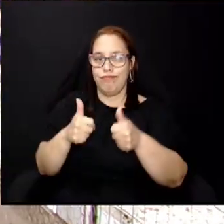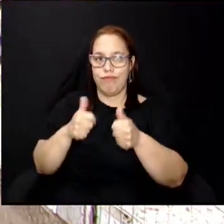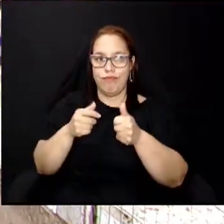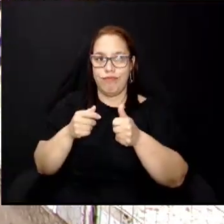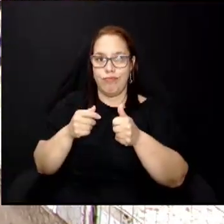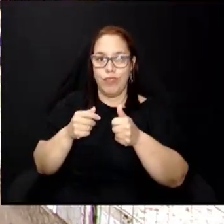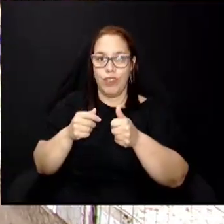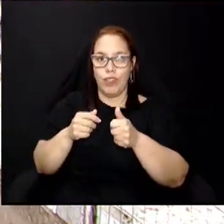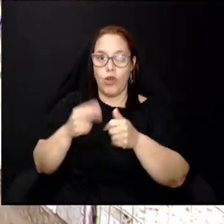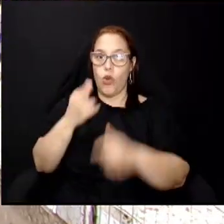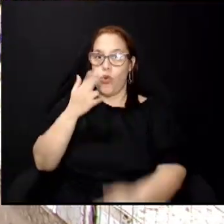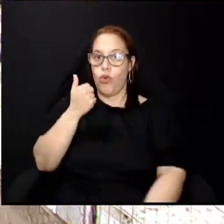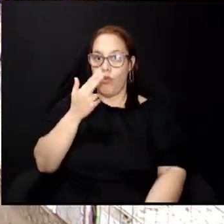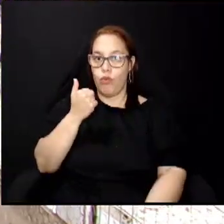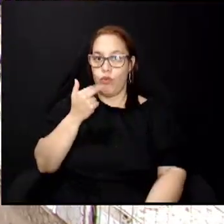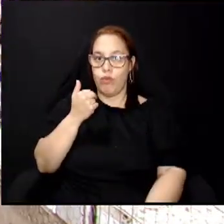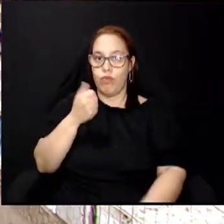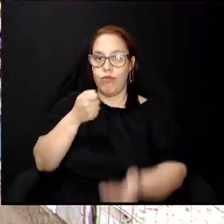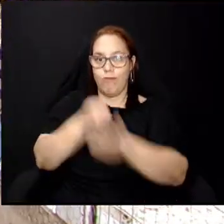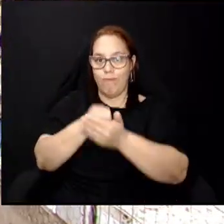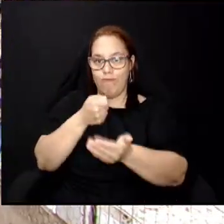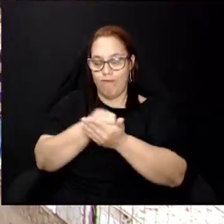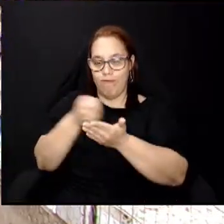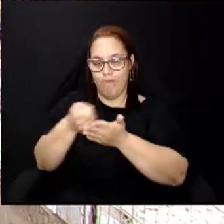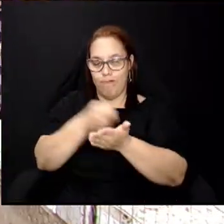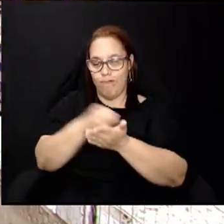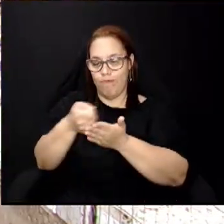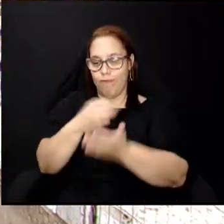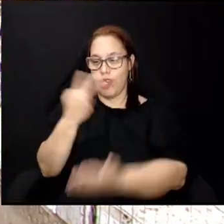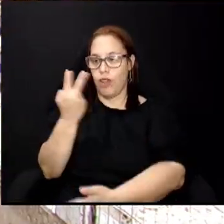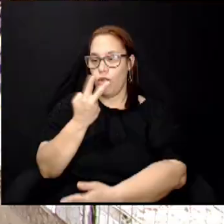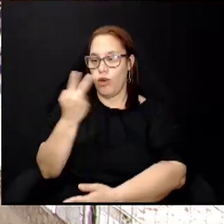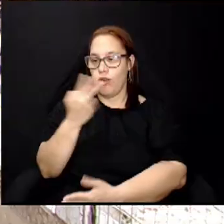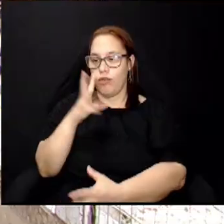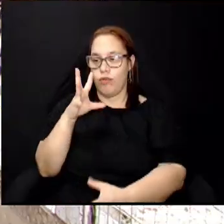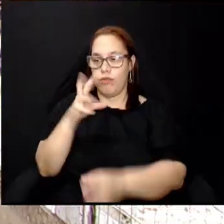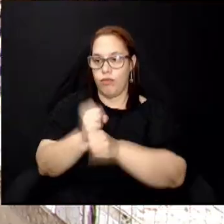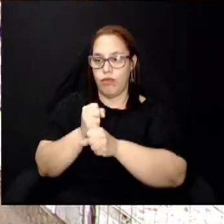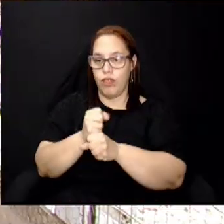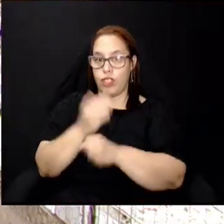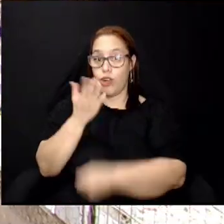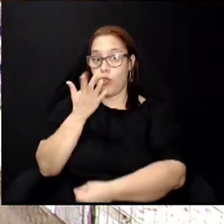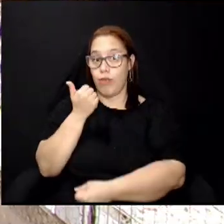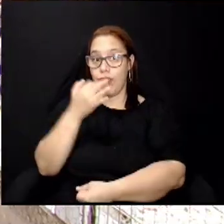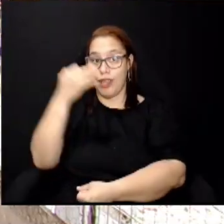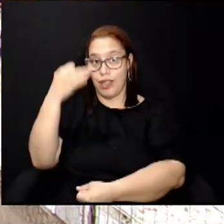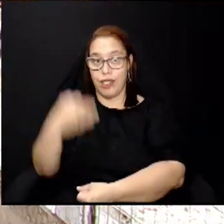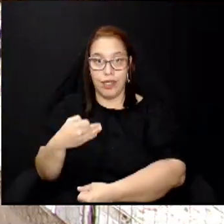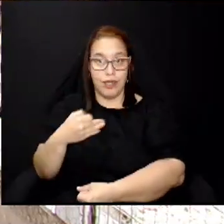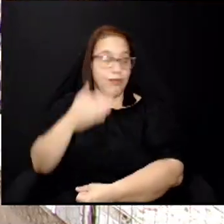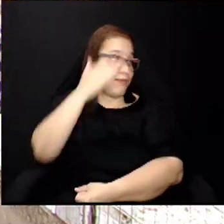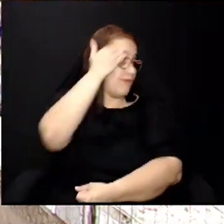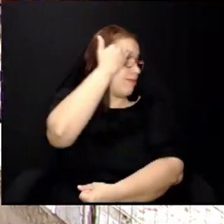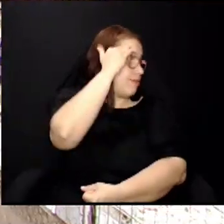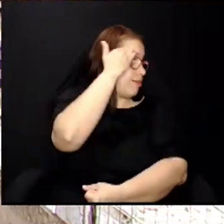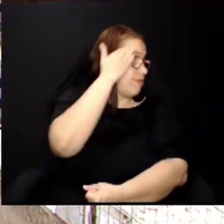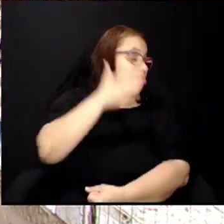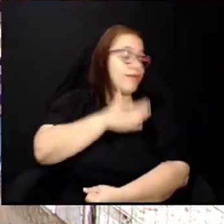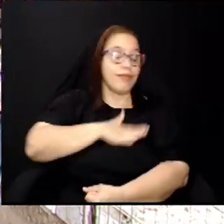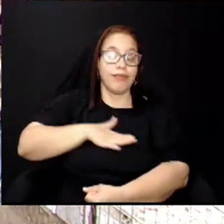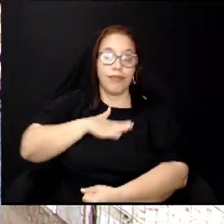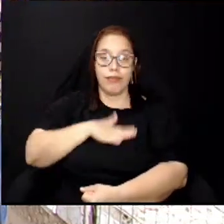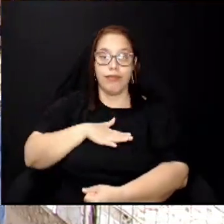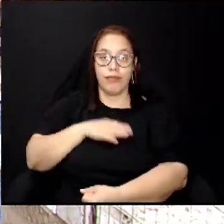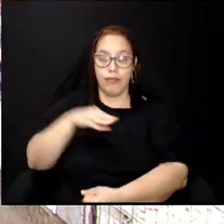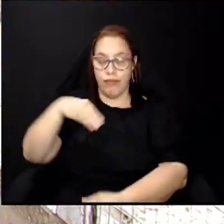nutriente e a exigência. Nutriente e exigência. Para fechar a dieta. Entendi. Então a pessoa que gosta de matrizes ficava feliz, mas